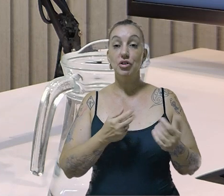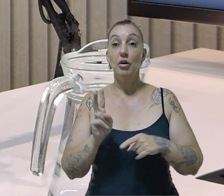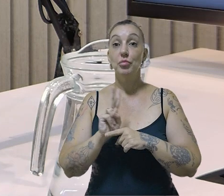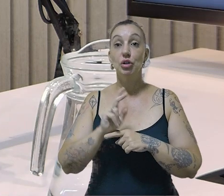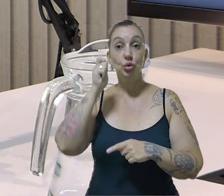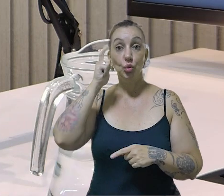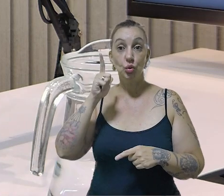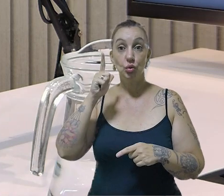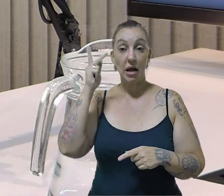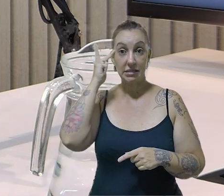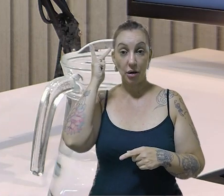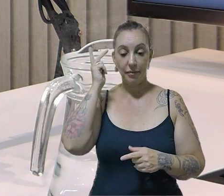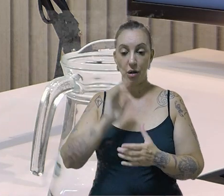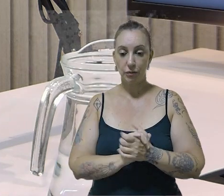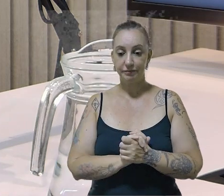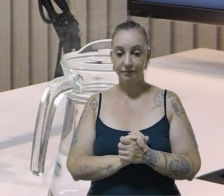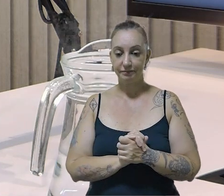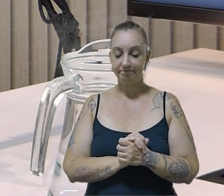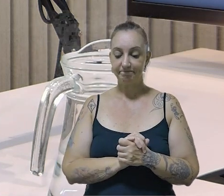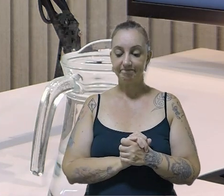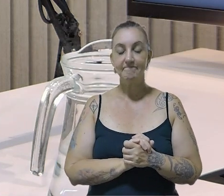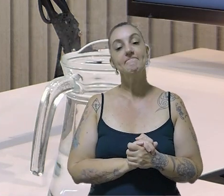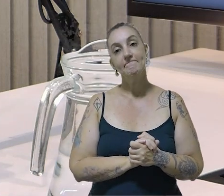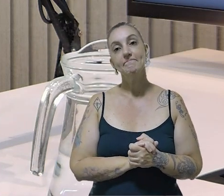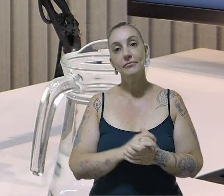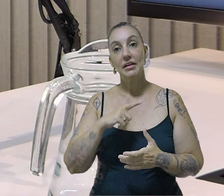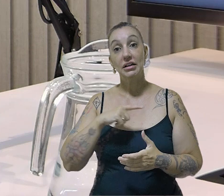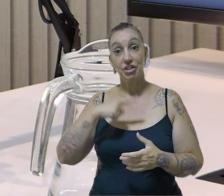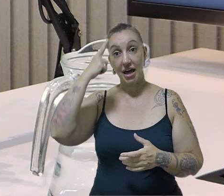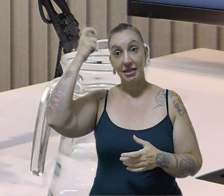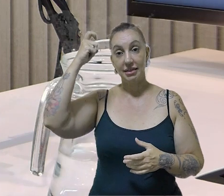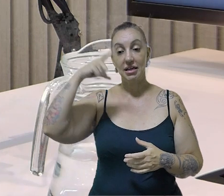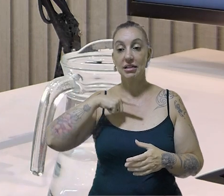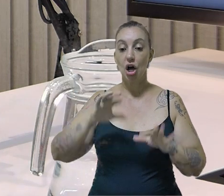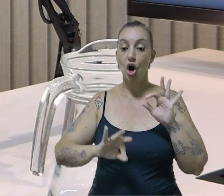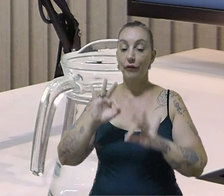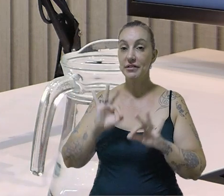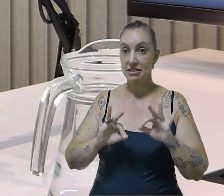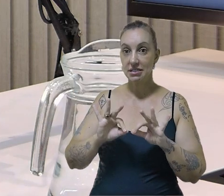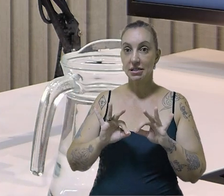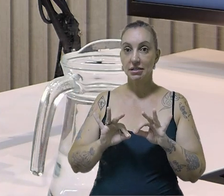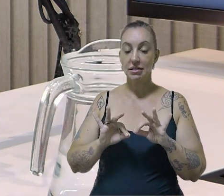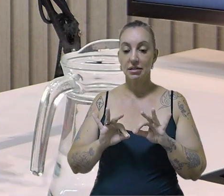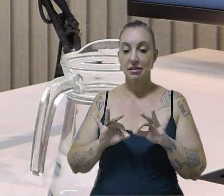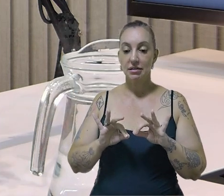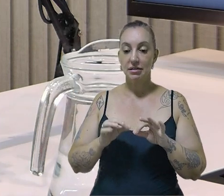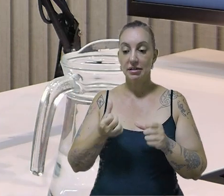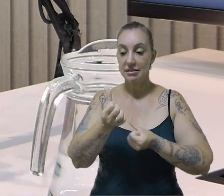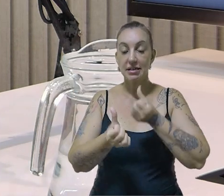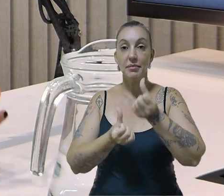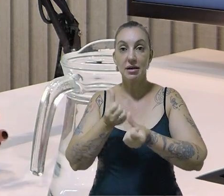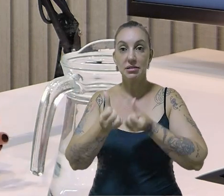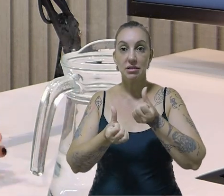cultural na cidade de São Paulo Uhum E aí eles tinham essa ideia de ter oficinas eh por semestre